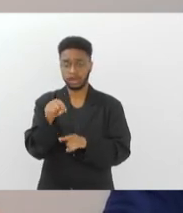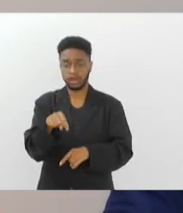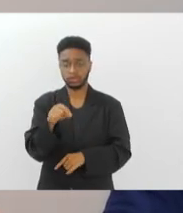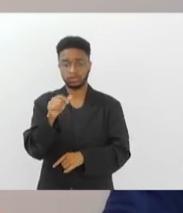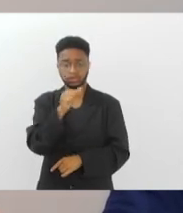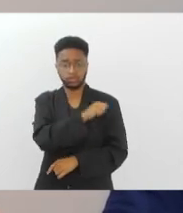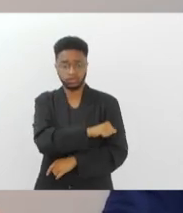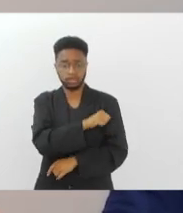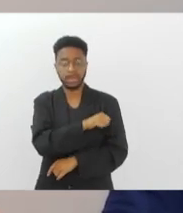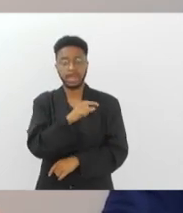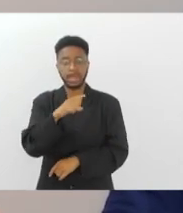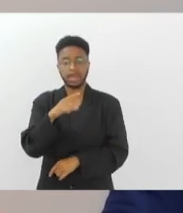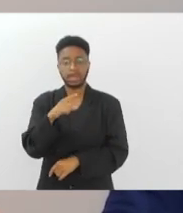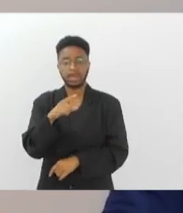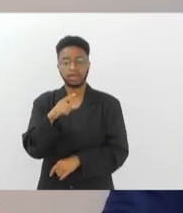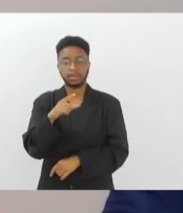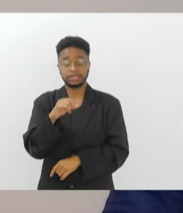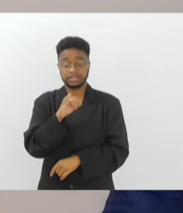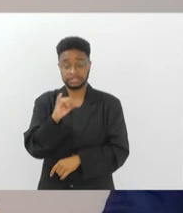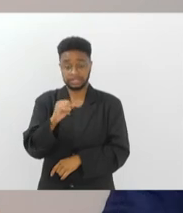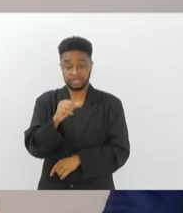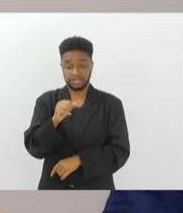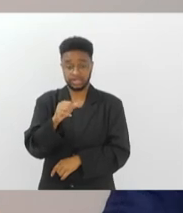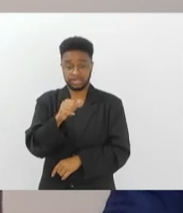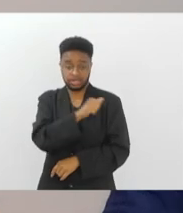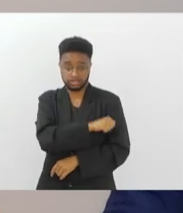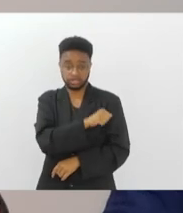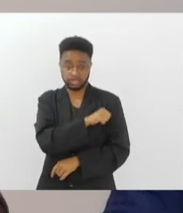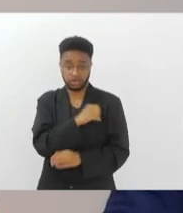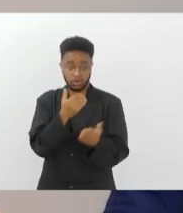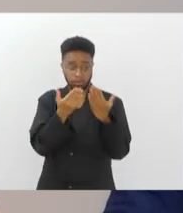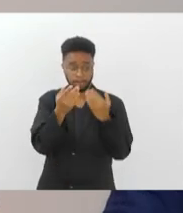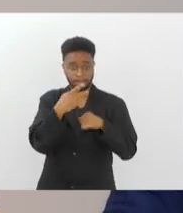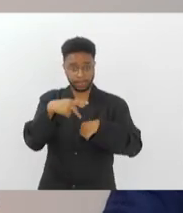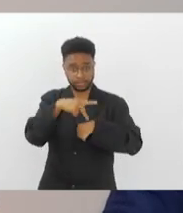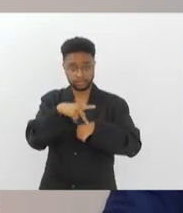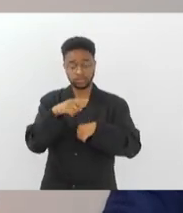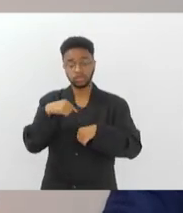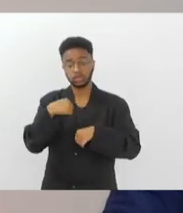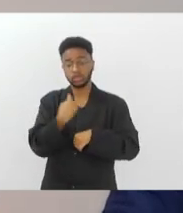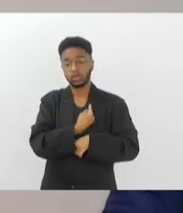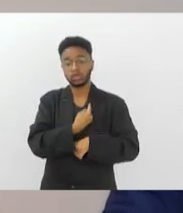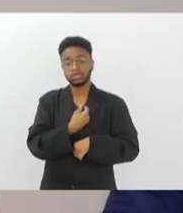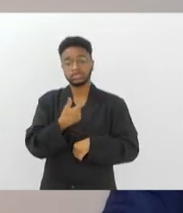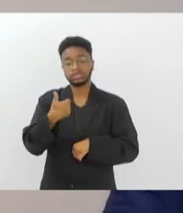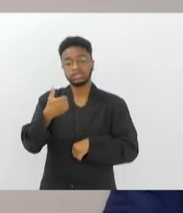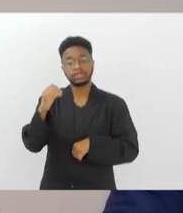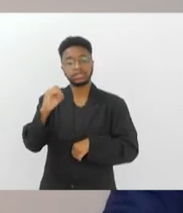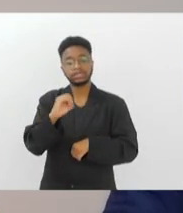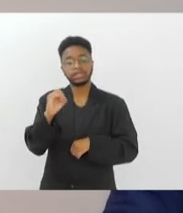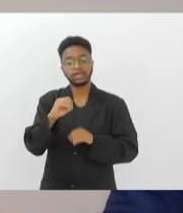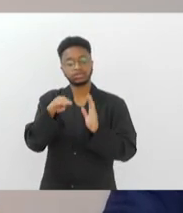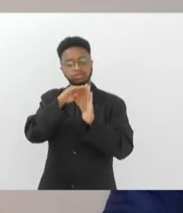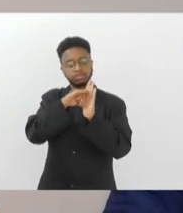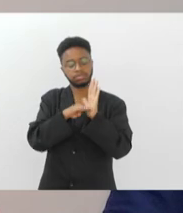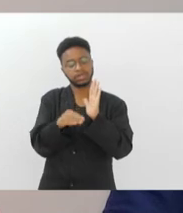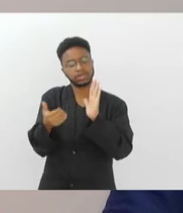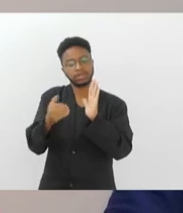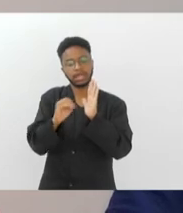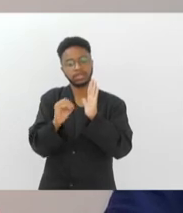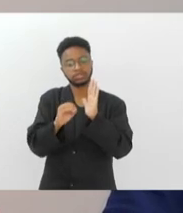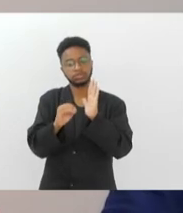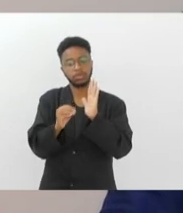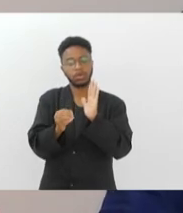o décimo maior... Se o Estado do Rio de Janeiro fosse um país, nós seríamos o décimo maior produtor de petróleo do mundo. E nós temos